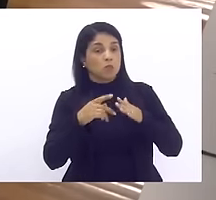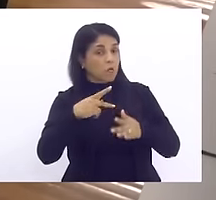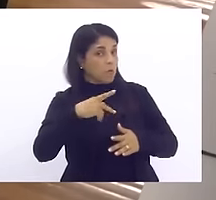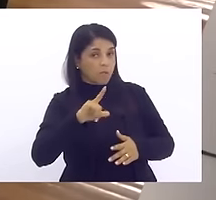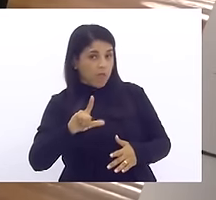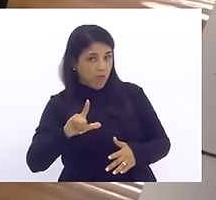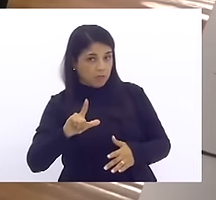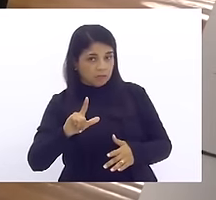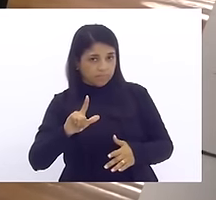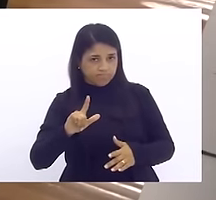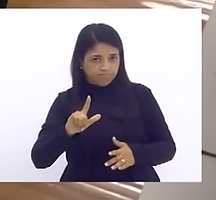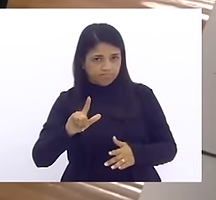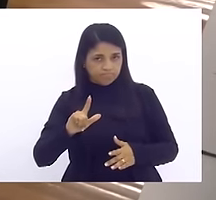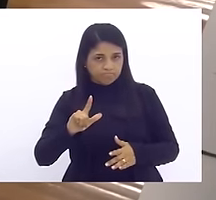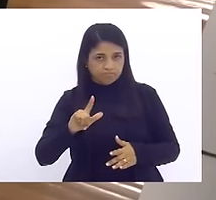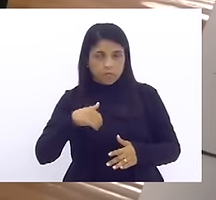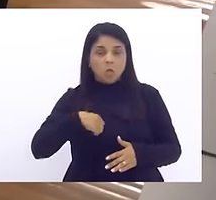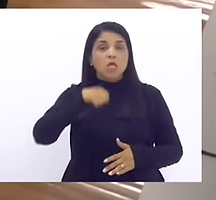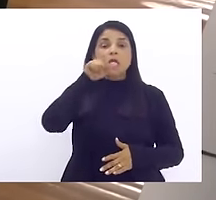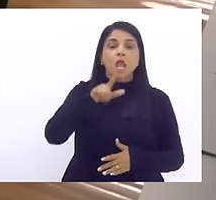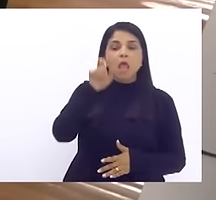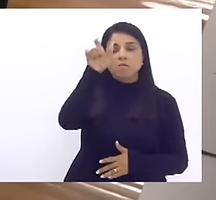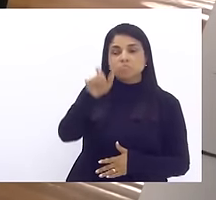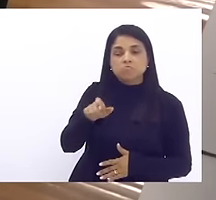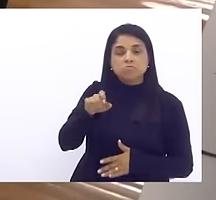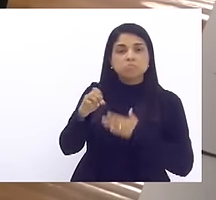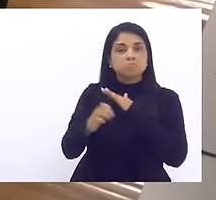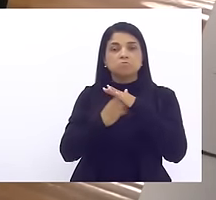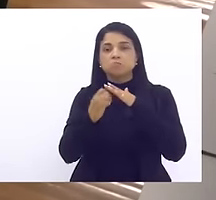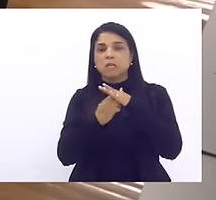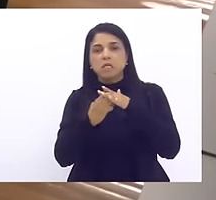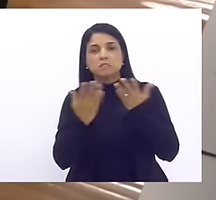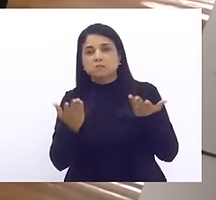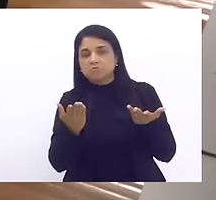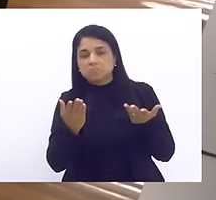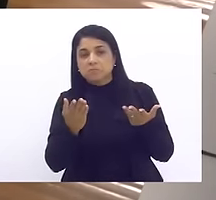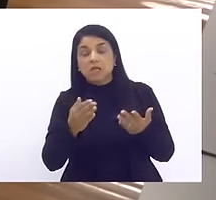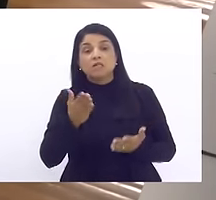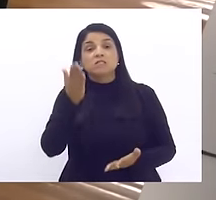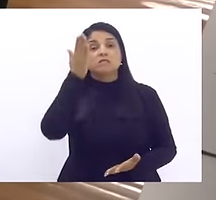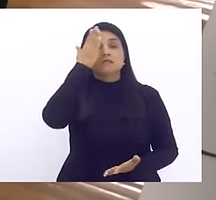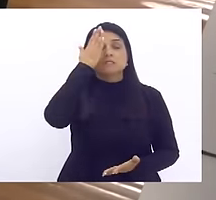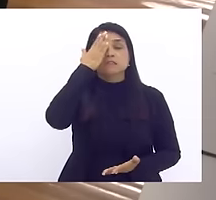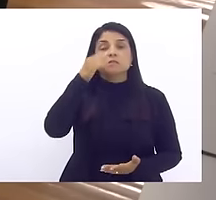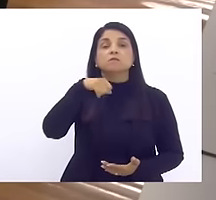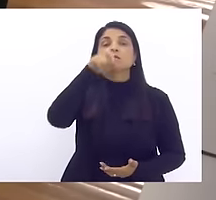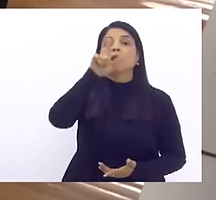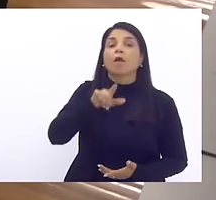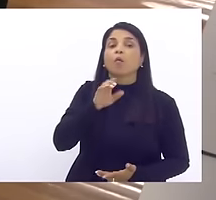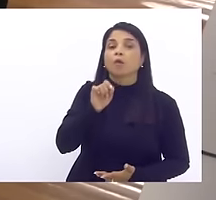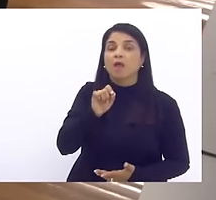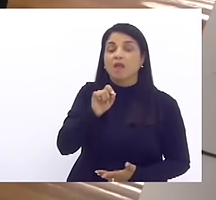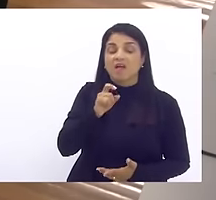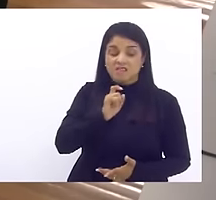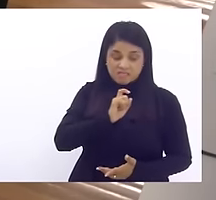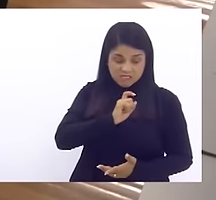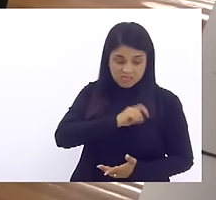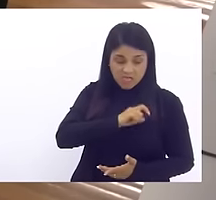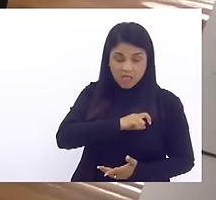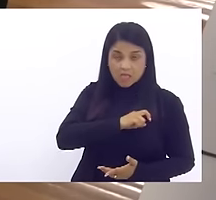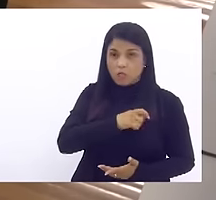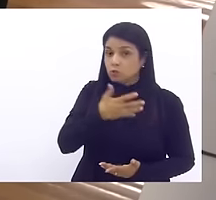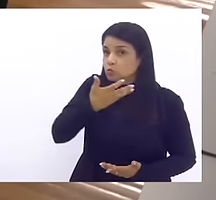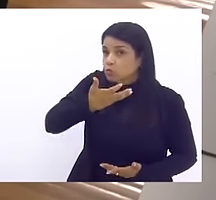a gente não quer saber quem é a empresa tô pouco me lixando para isso a gente quer saber é que não se faça sacanagem com as pessoas